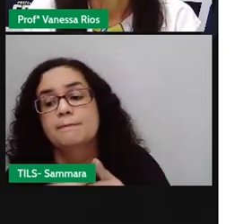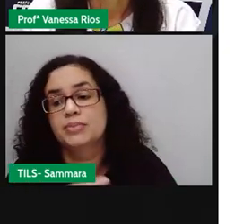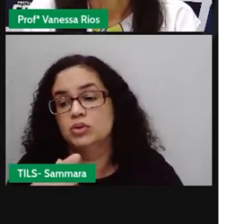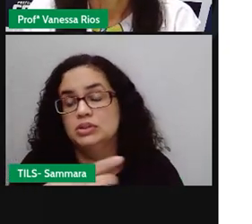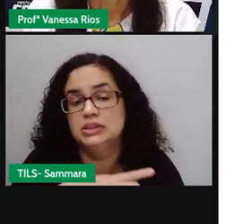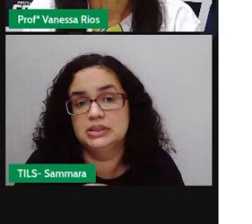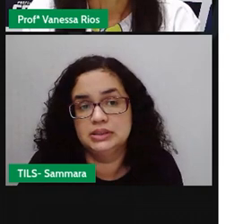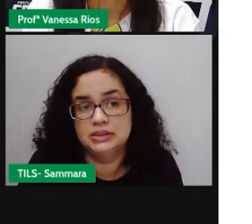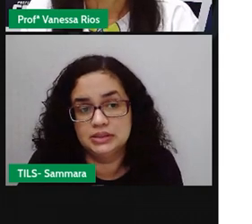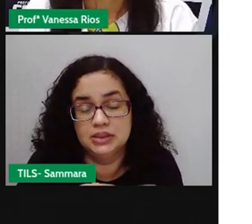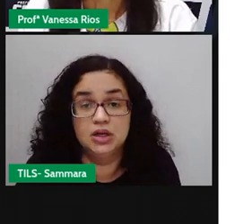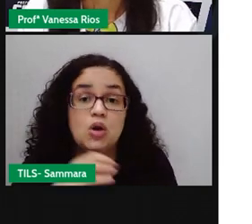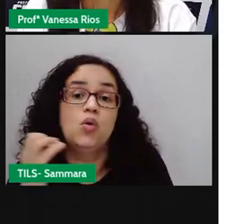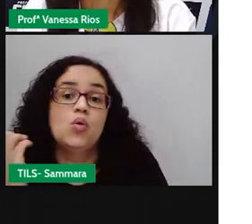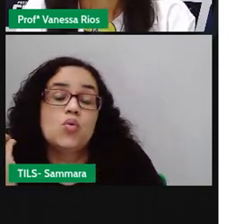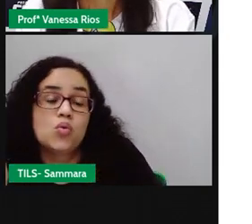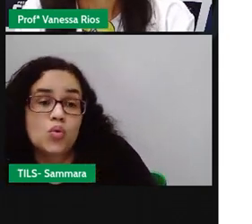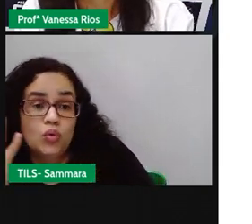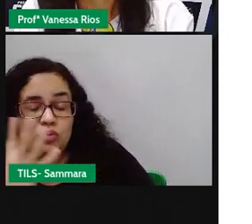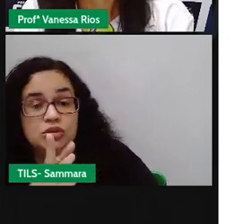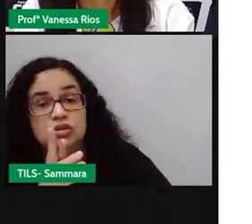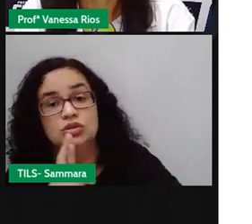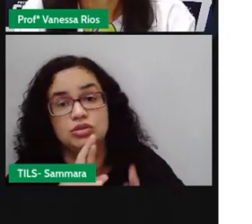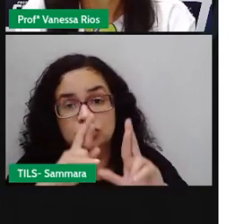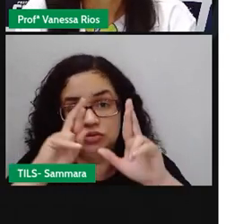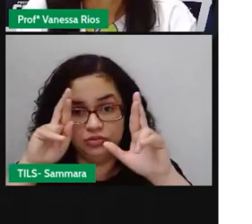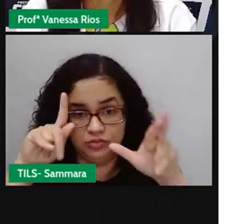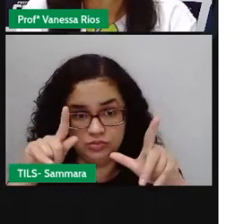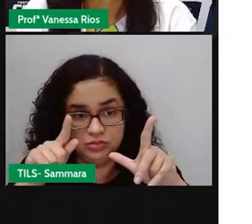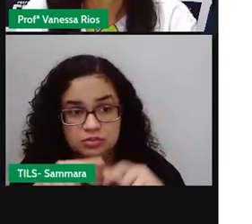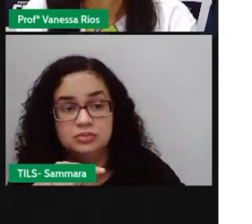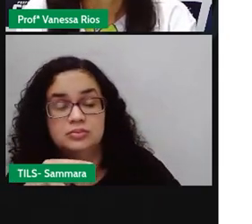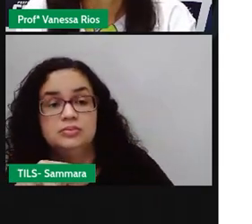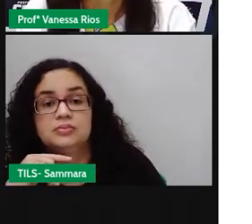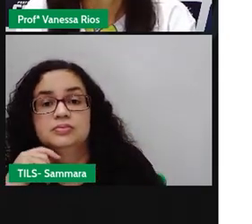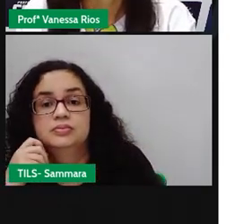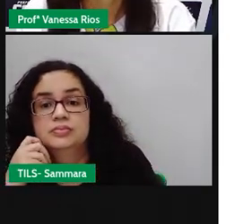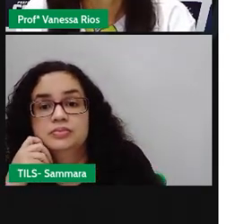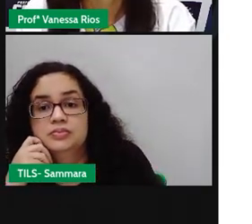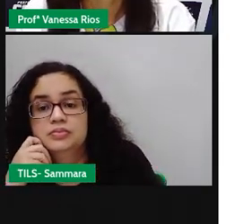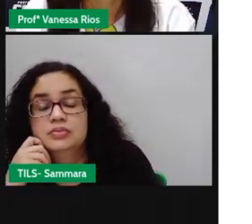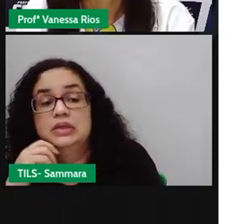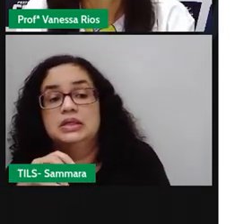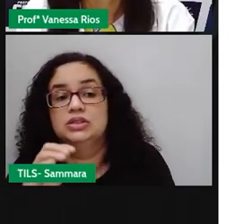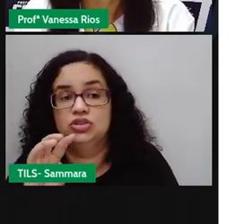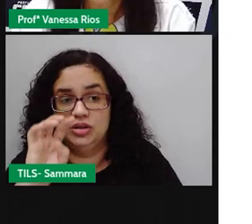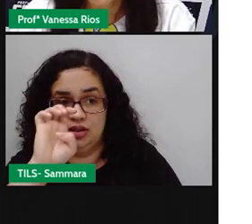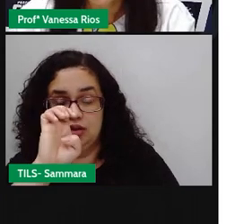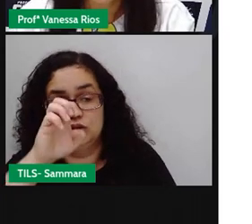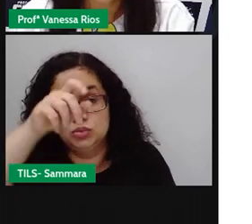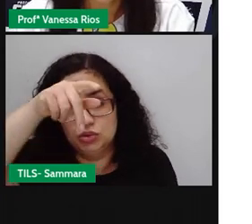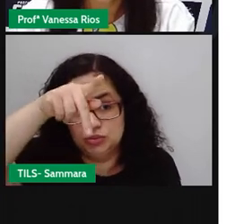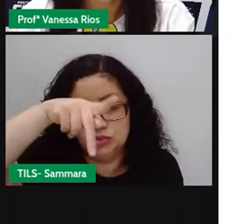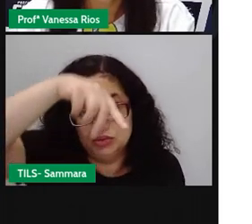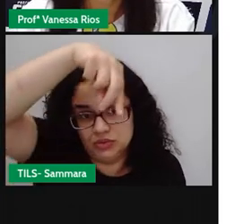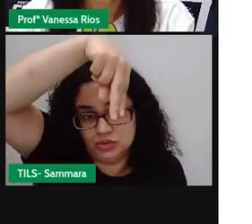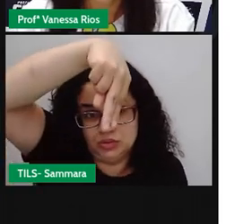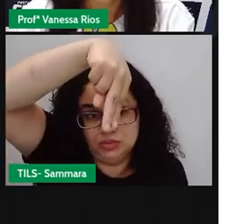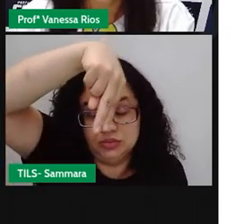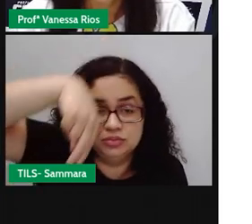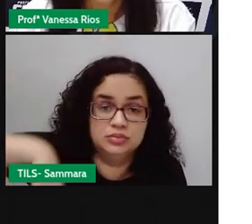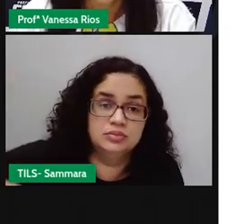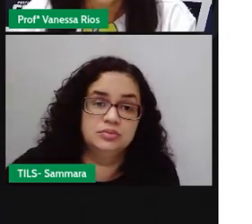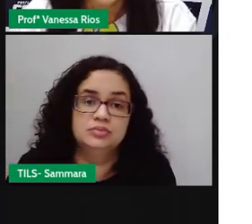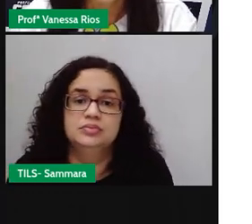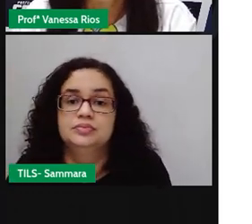conter quantidades diferentes aí de suas partículas, de elétrons, de prótons e de